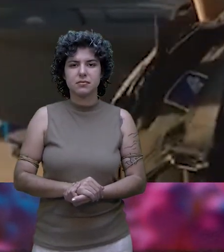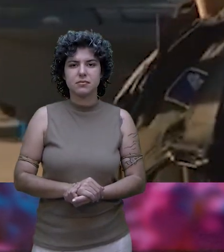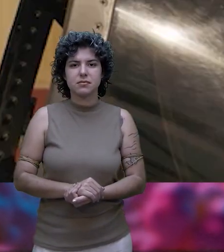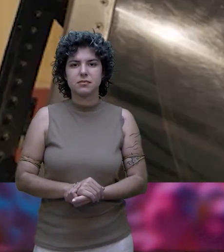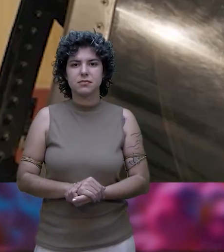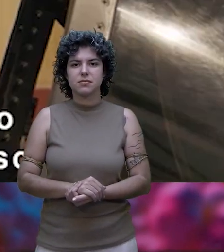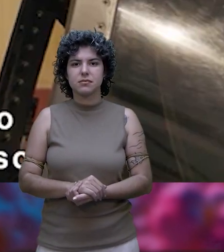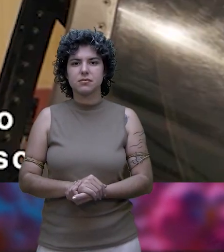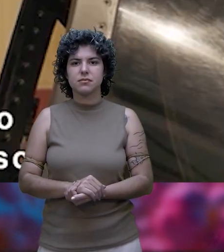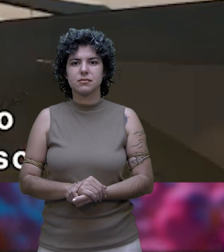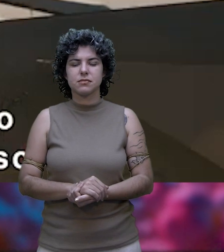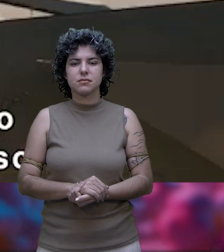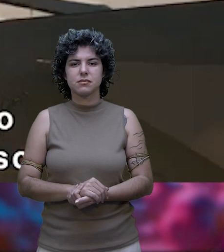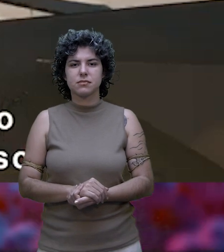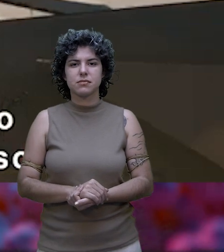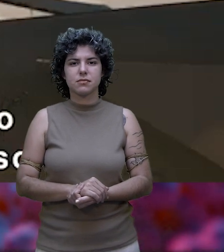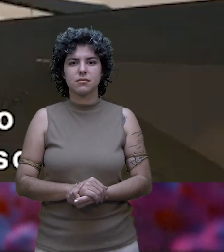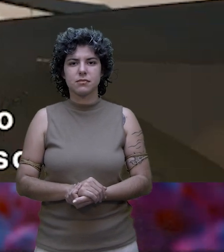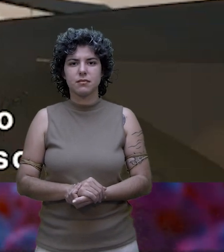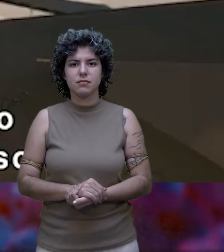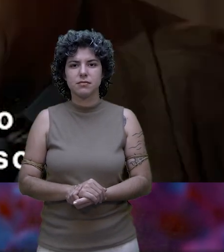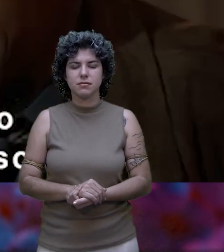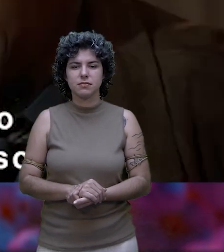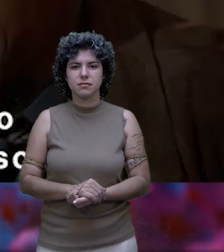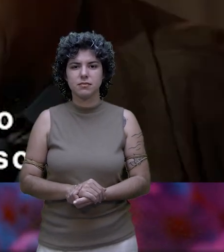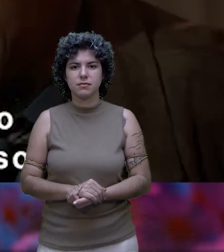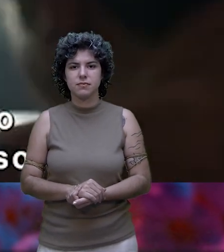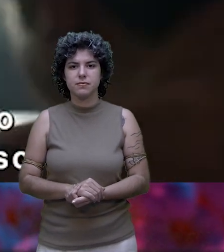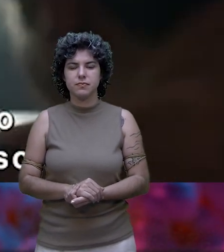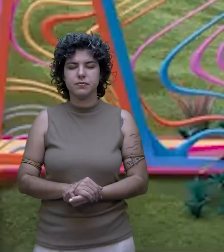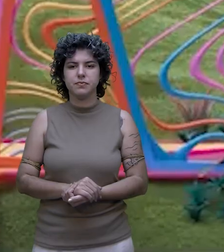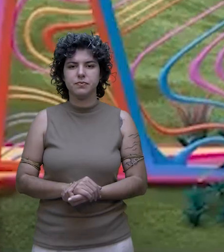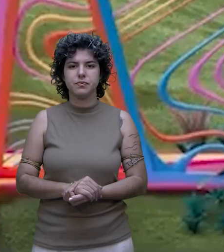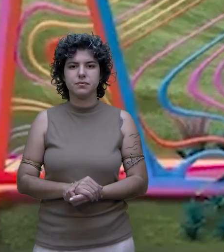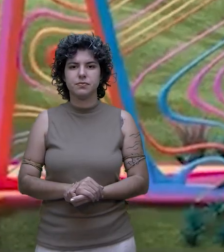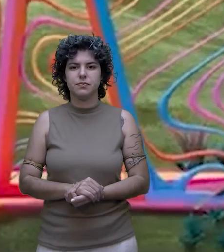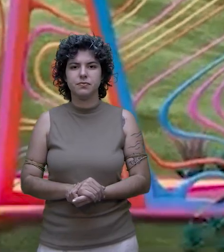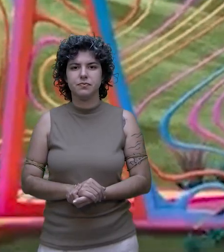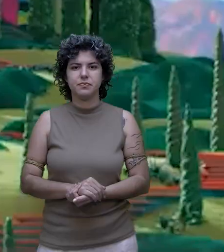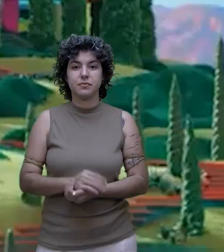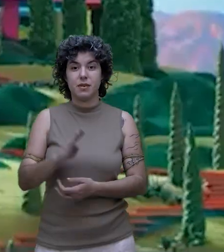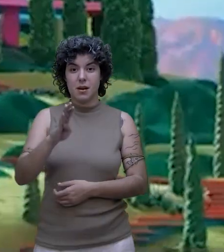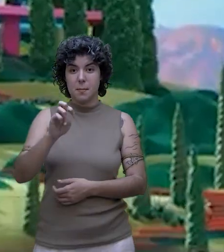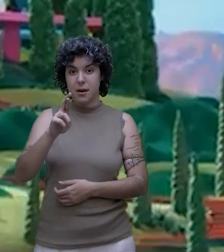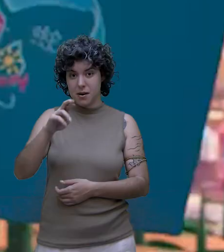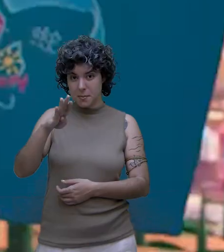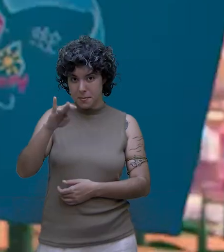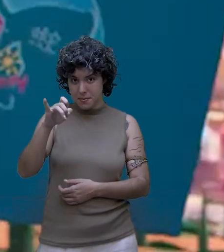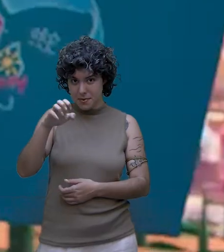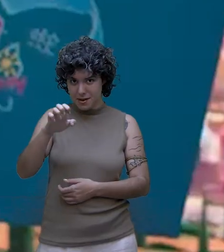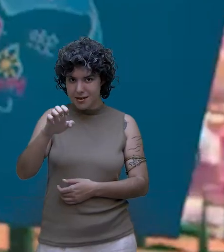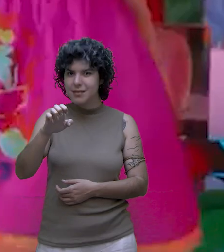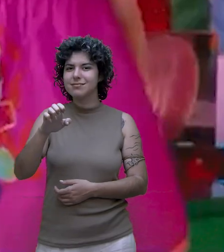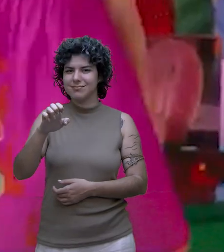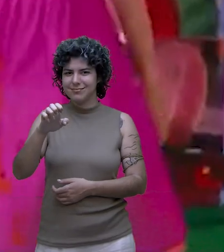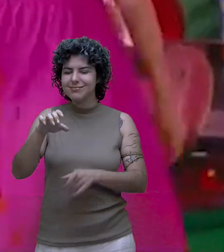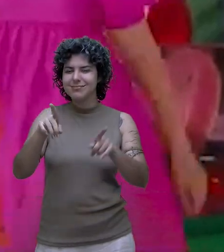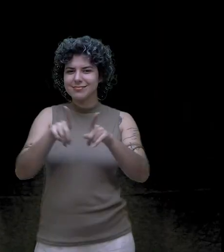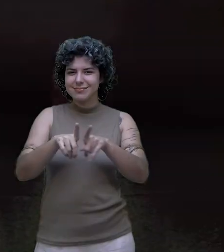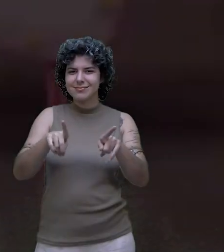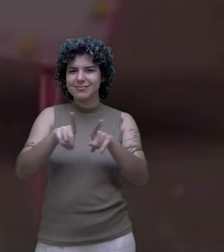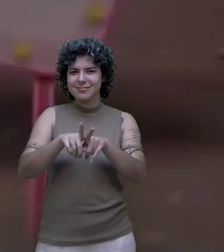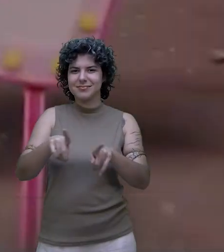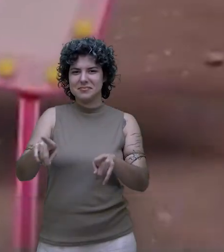memories. Something in my past is the key to all of this. E Barbie, de 2023? Os memes de